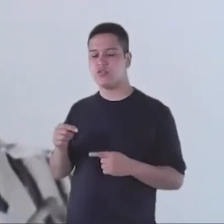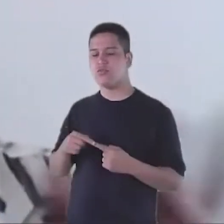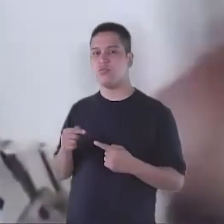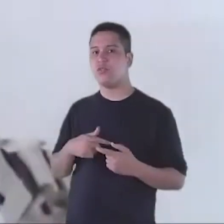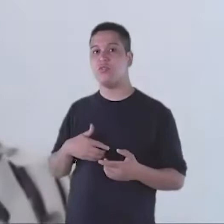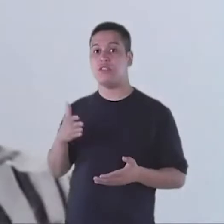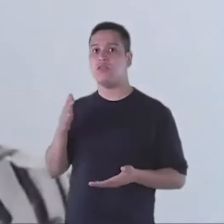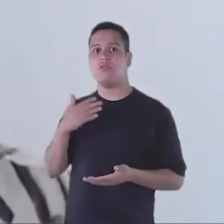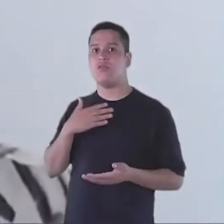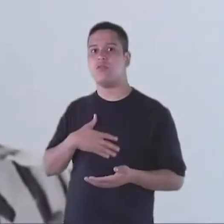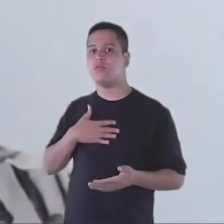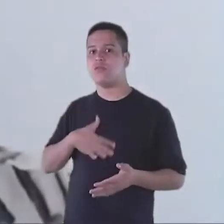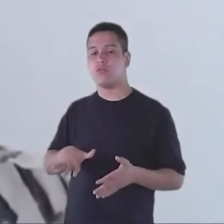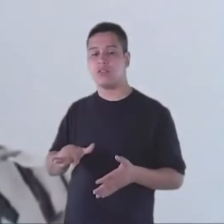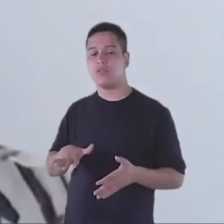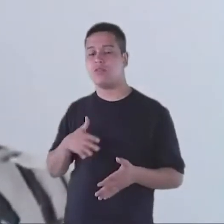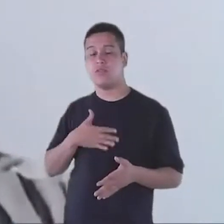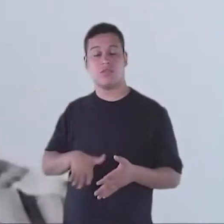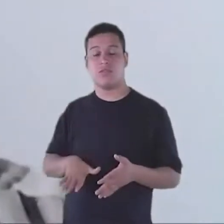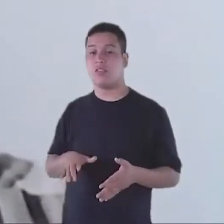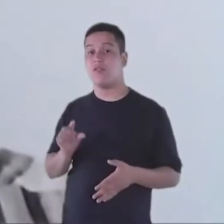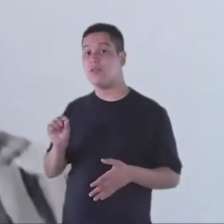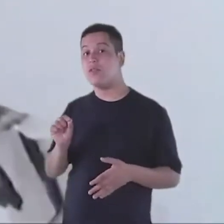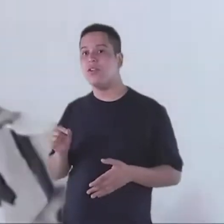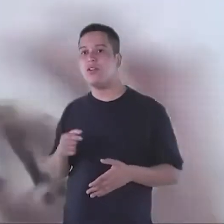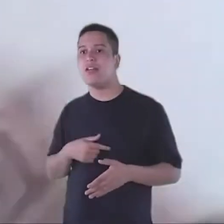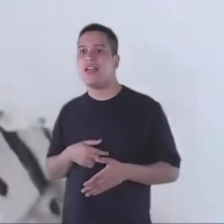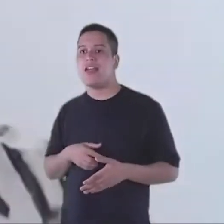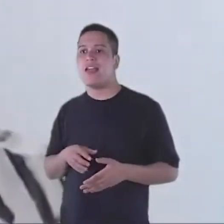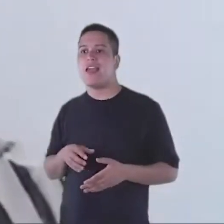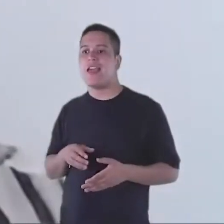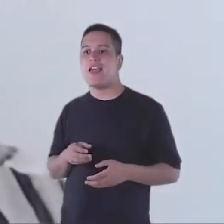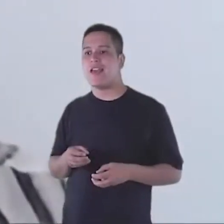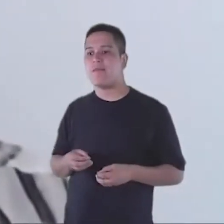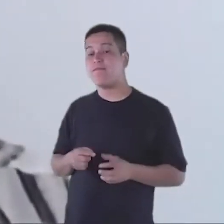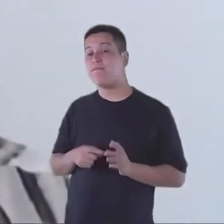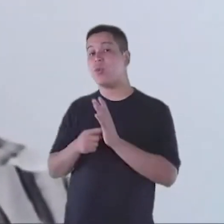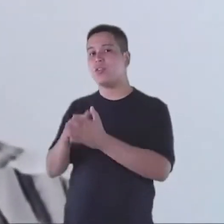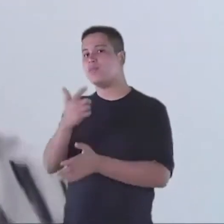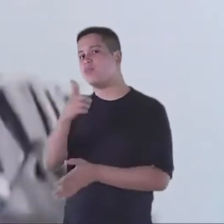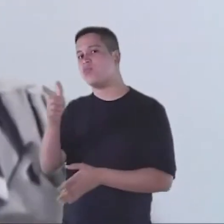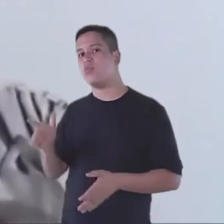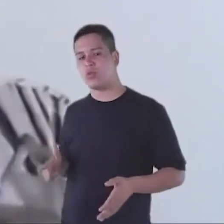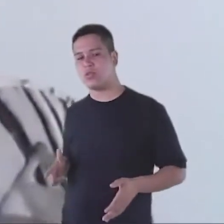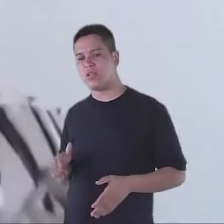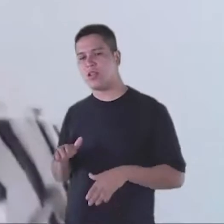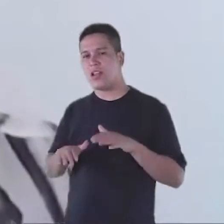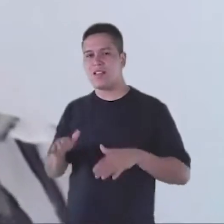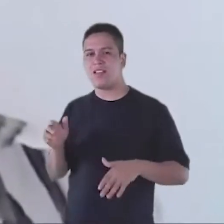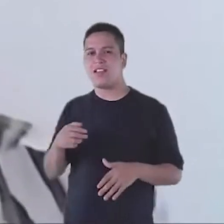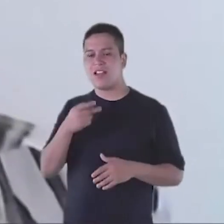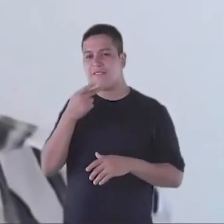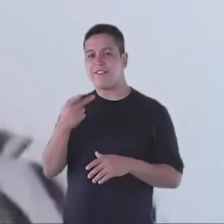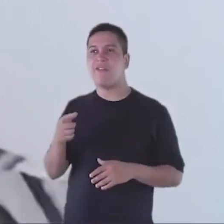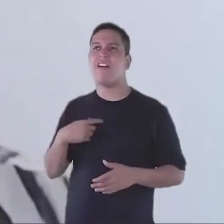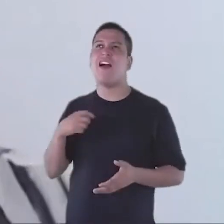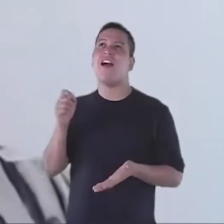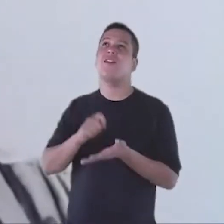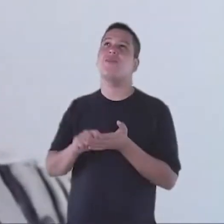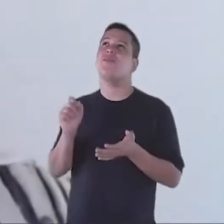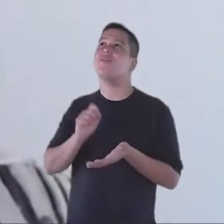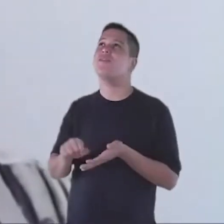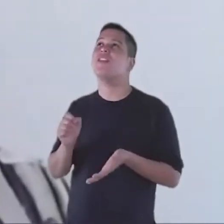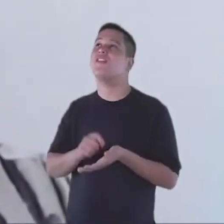estranha, poltergeist. Ela dizia que não lembrava dos seus poemas que ela escrevia e não lembrava, Afonso. Óbvio que vai se lembrar daquilo